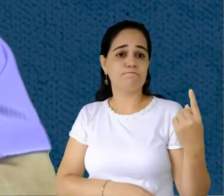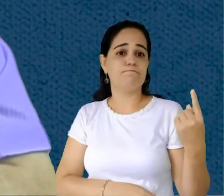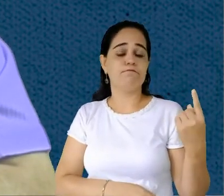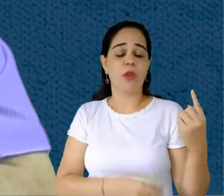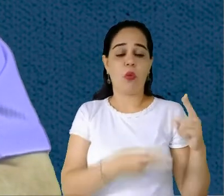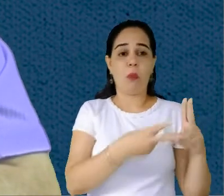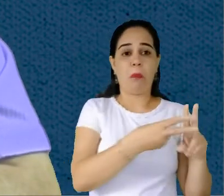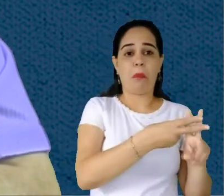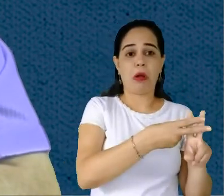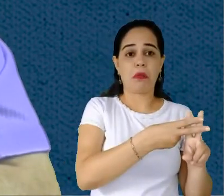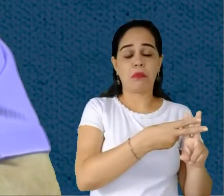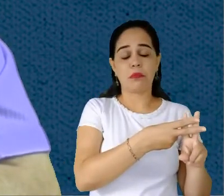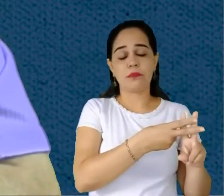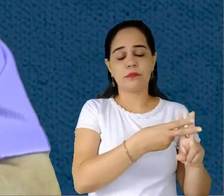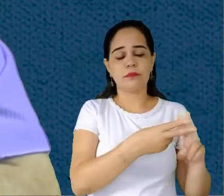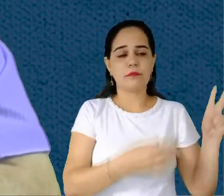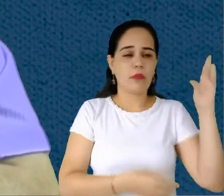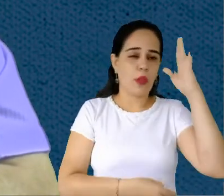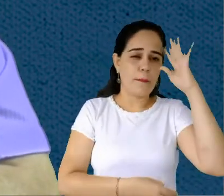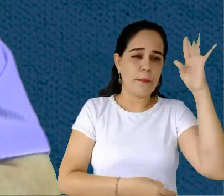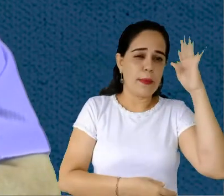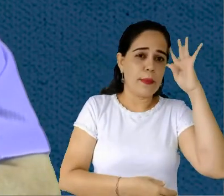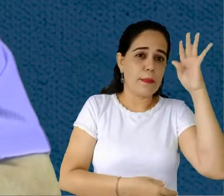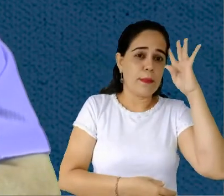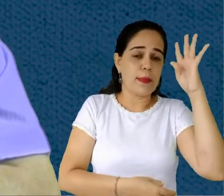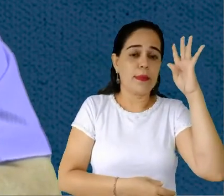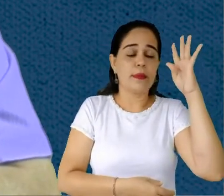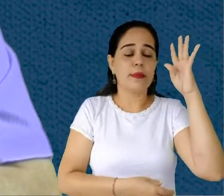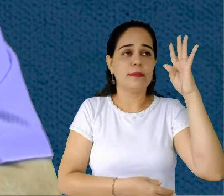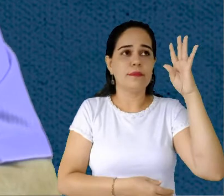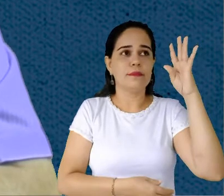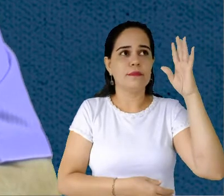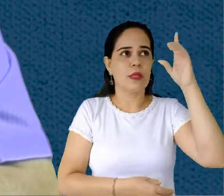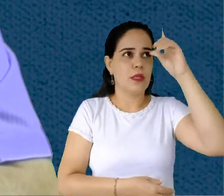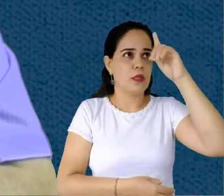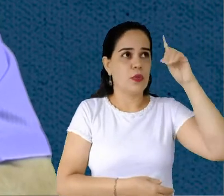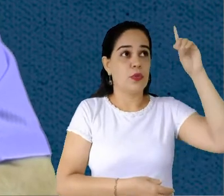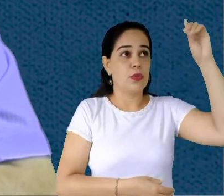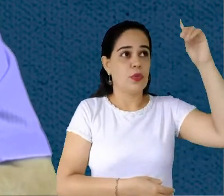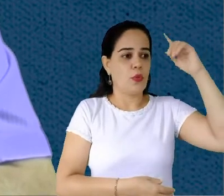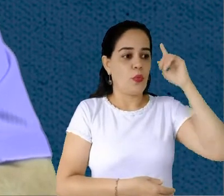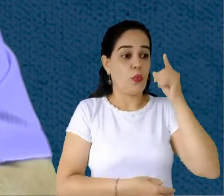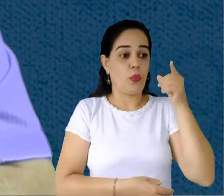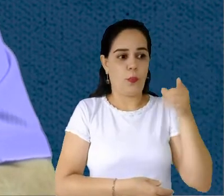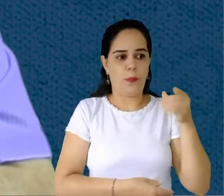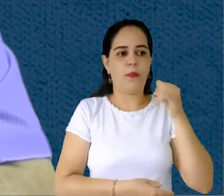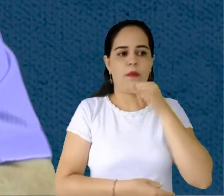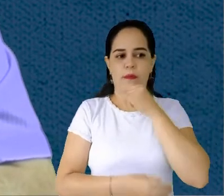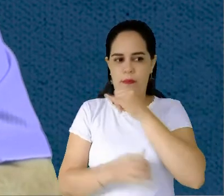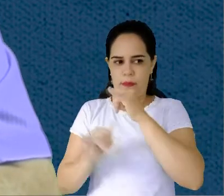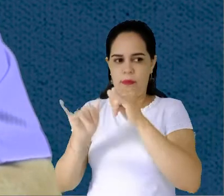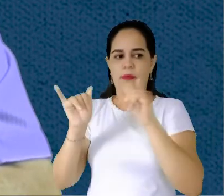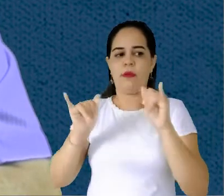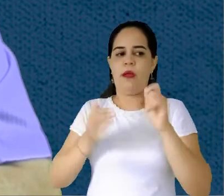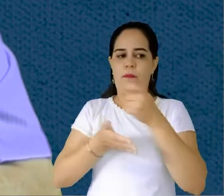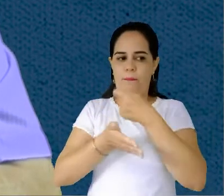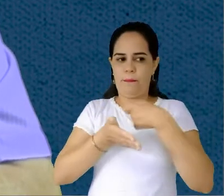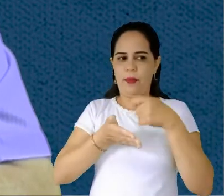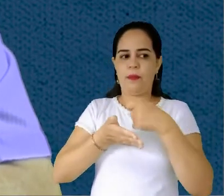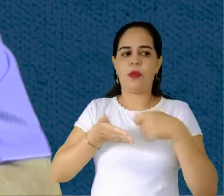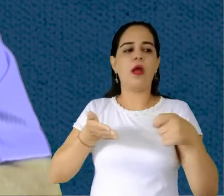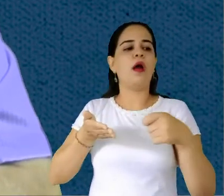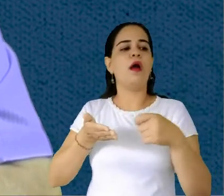lá, ele teve estas visões que, a mandato de Deus, ele colocou por escrito para que